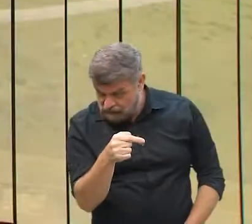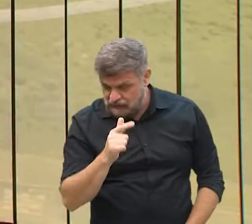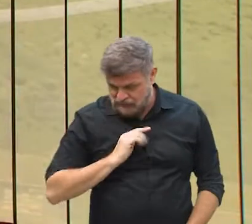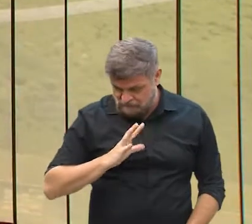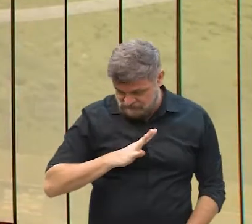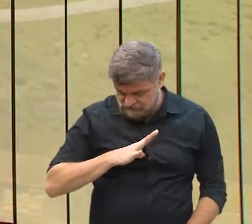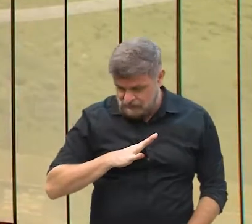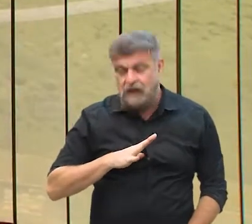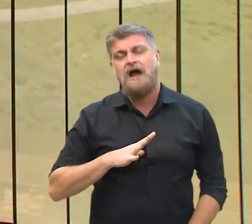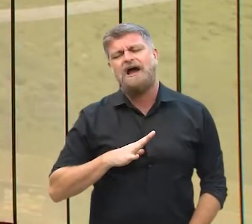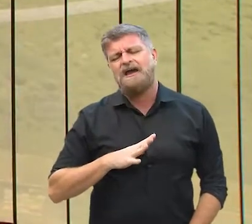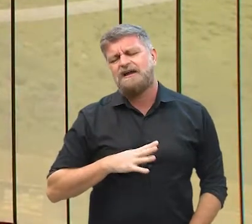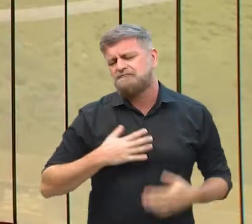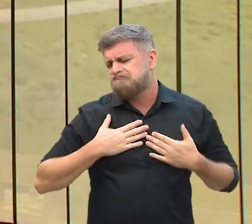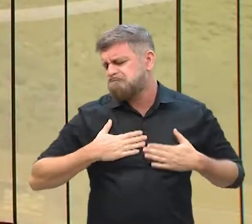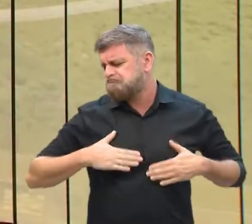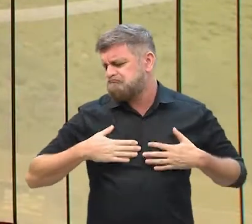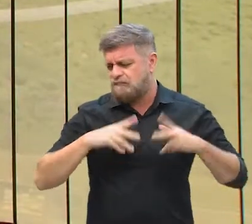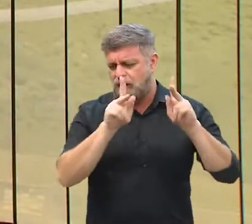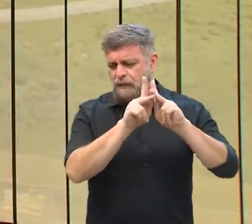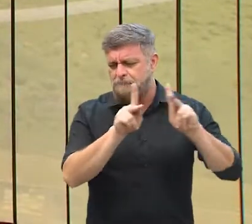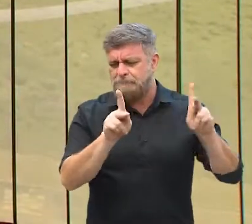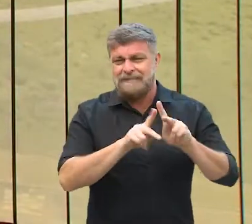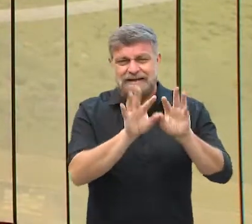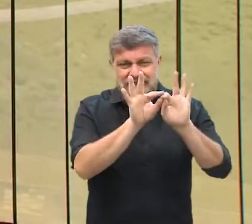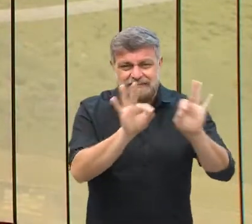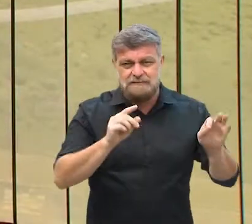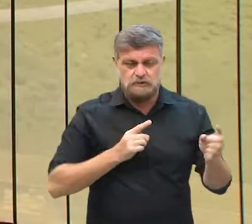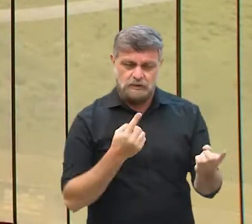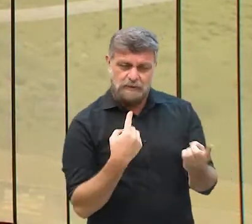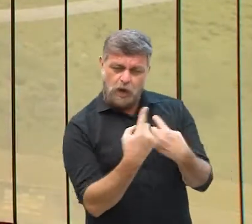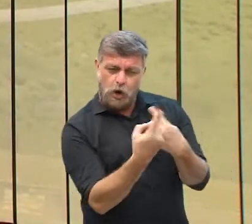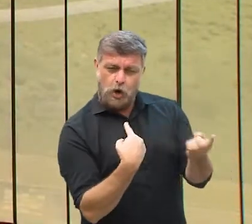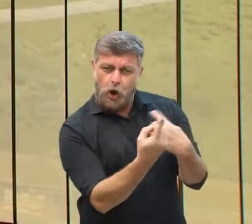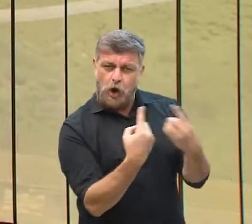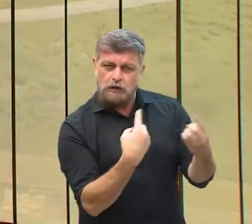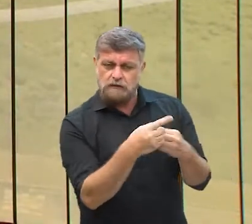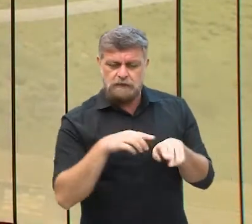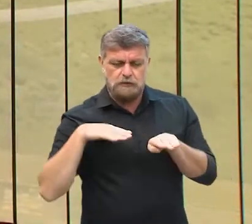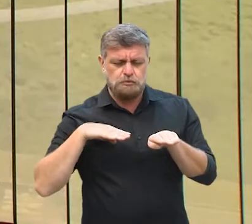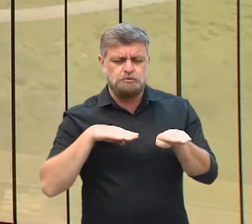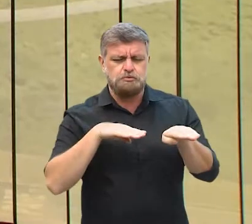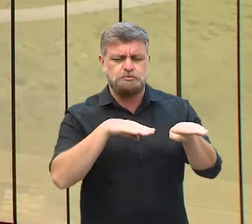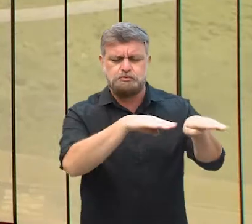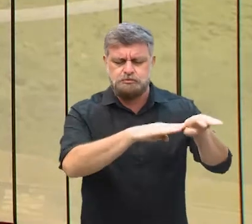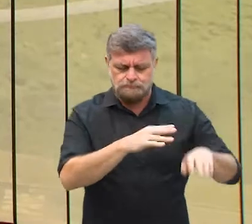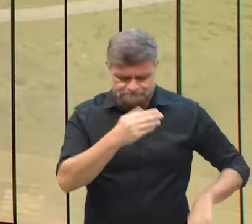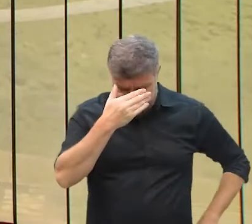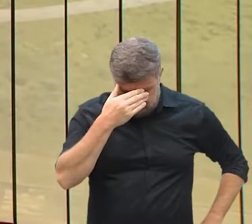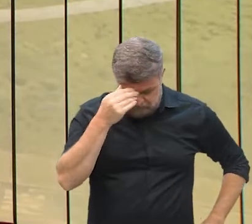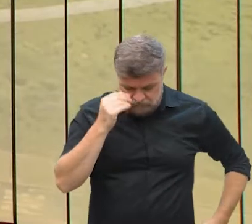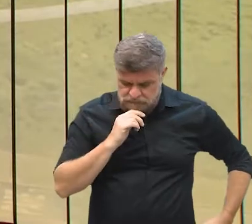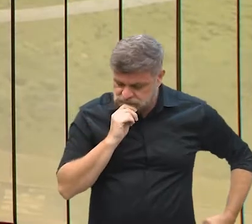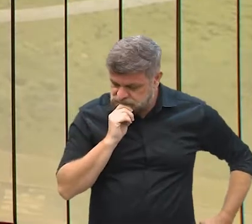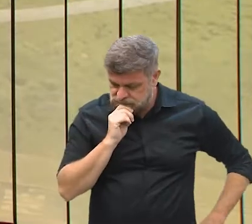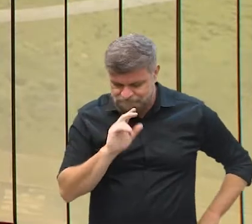Fui subprefeito do distrito de Nova Aparecida, disputei a minha primeira eleição em 96, fiquei de primeiro suplente